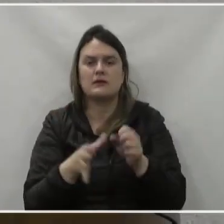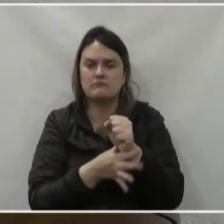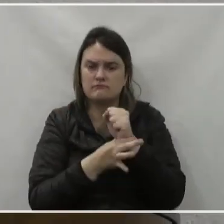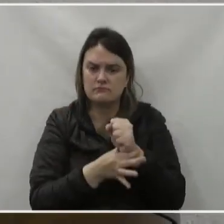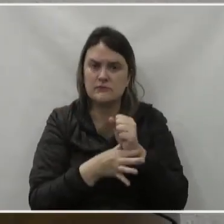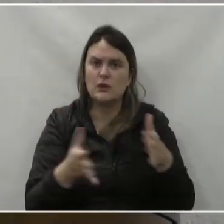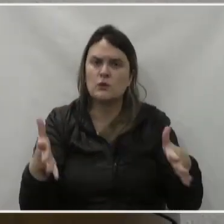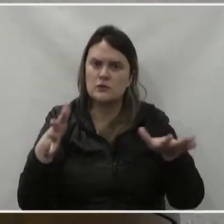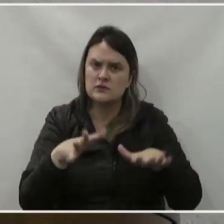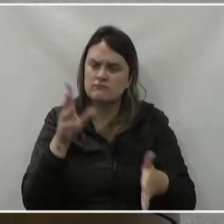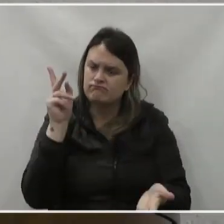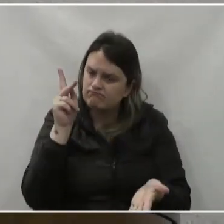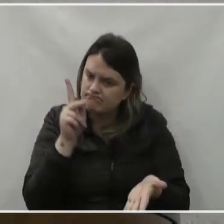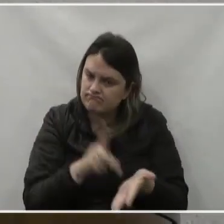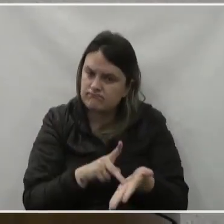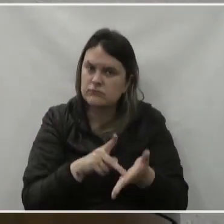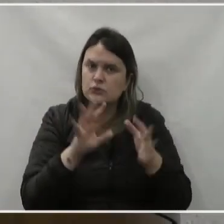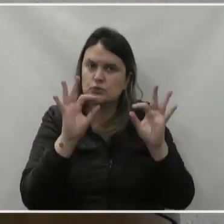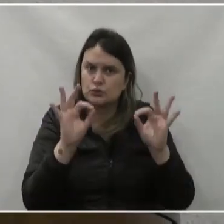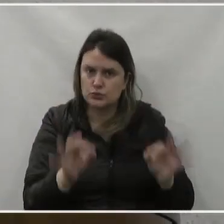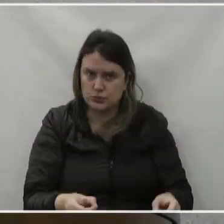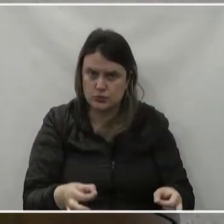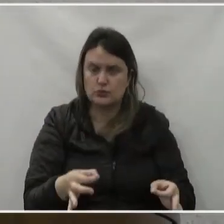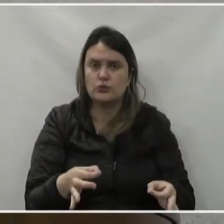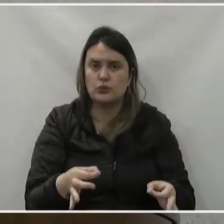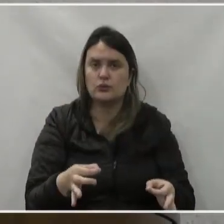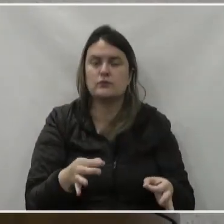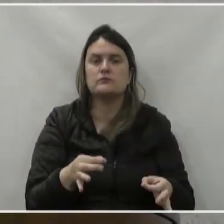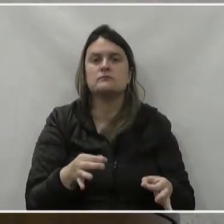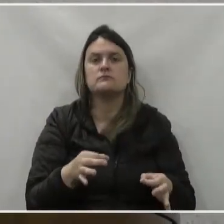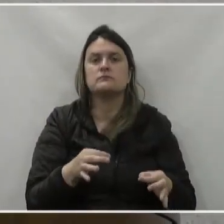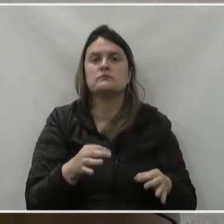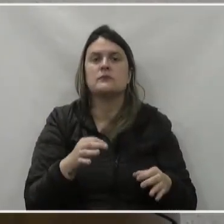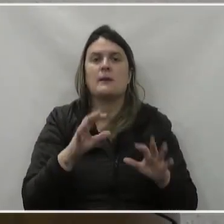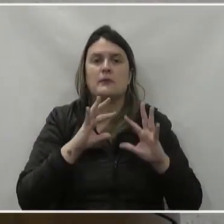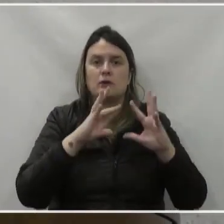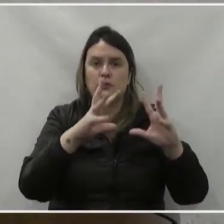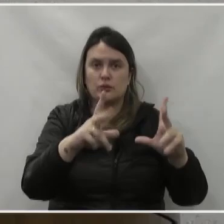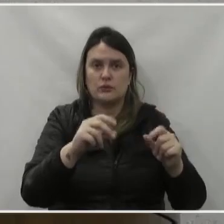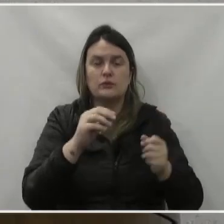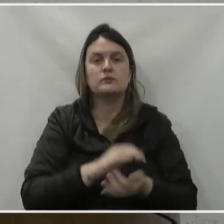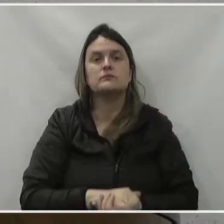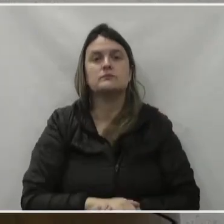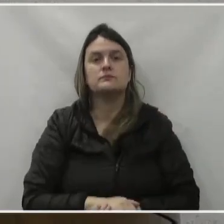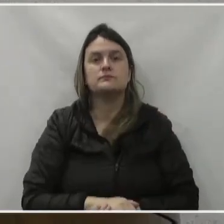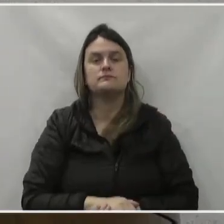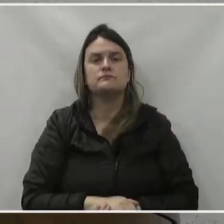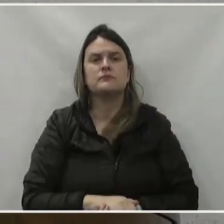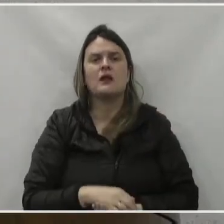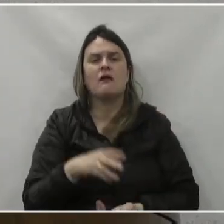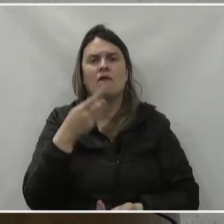que a inclusão seja feita de forma justa e eficaz para todos. Falo na condição de